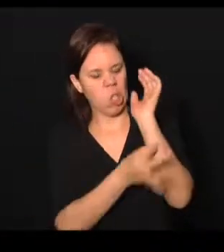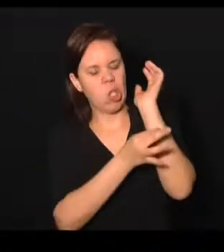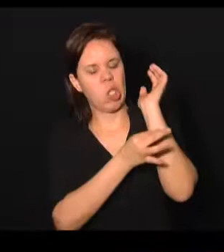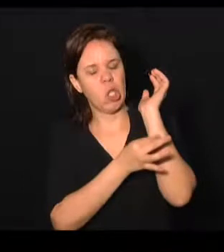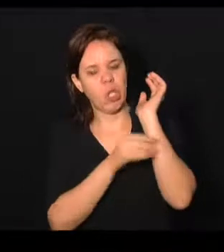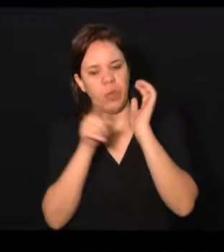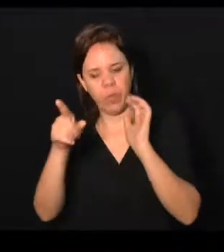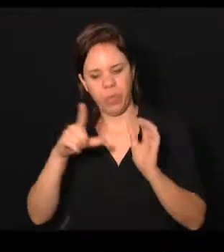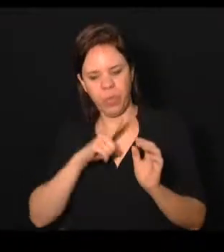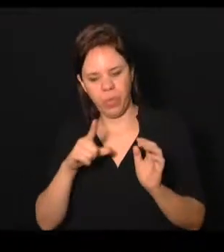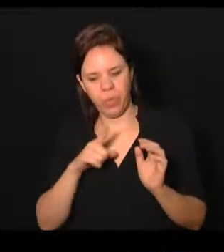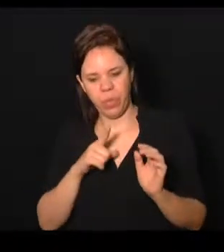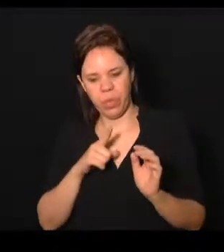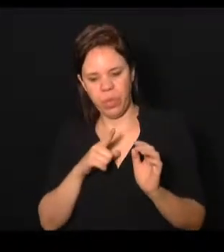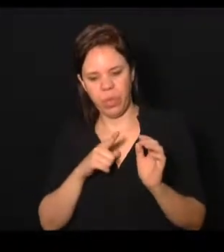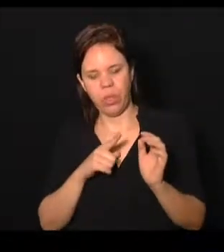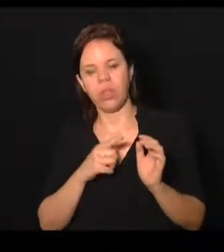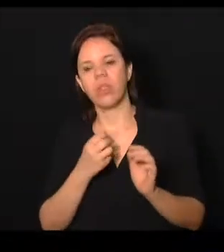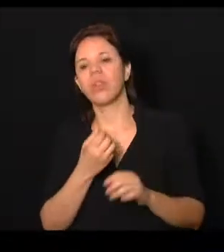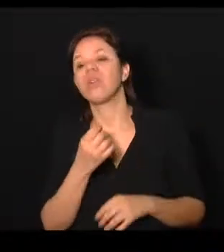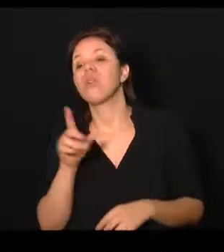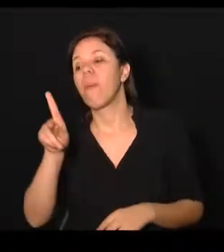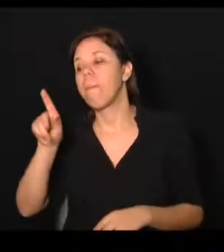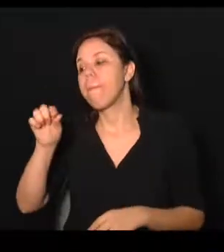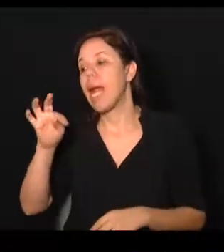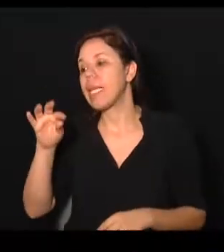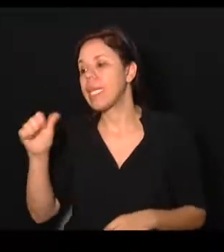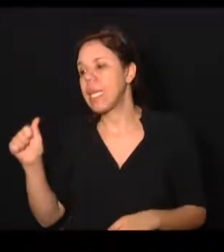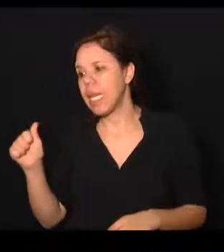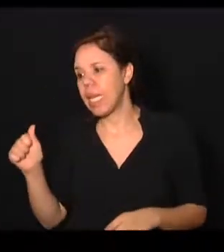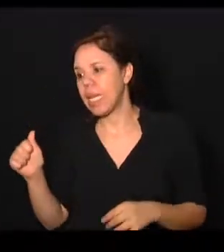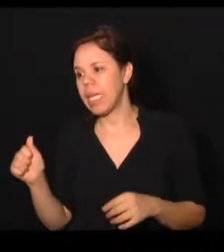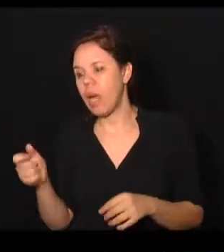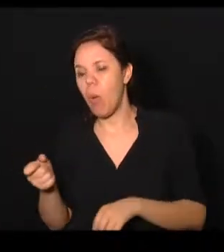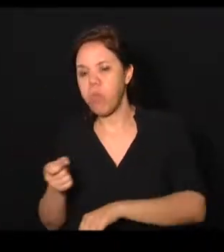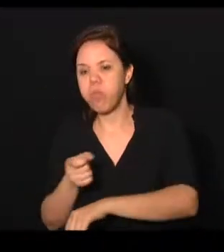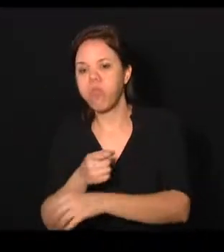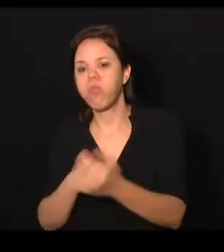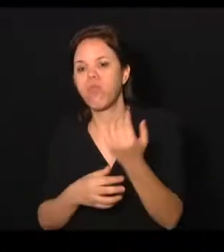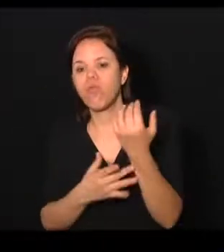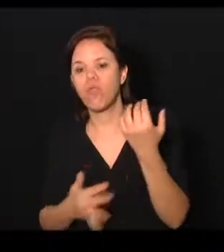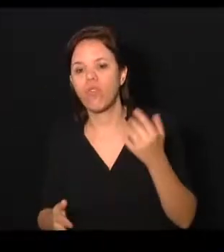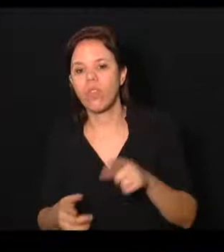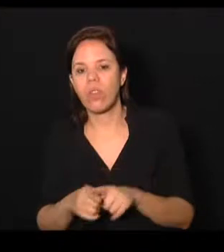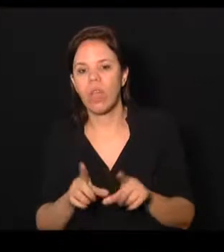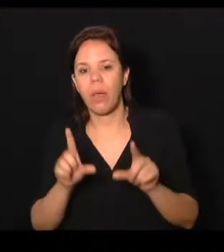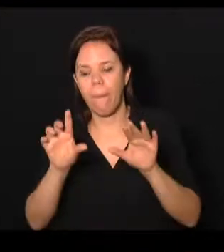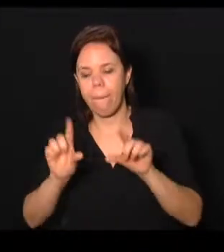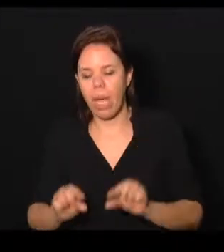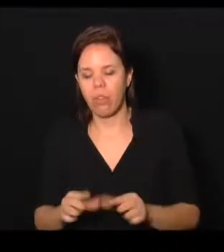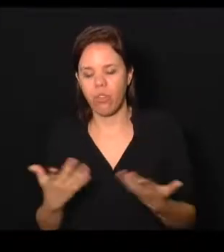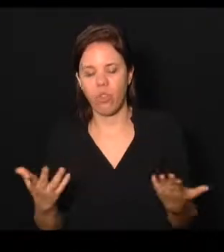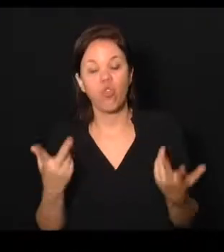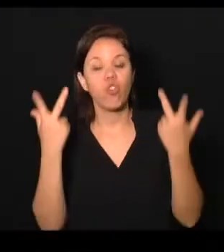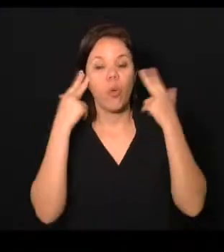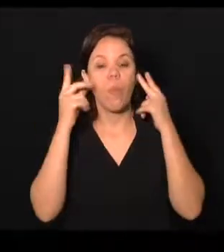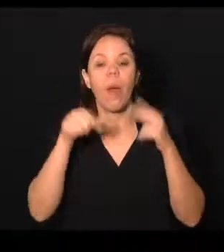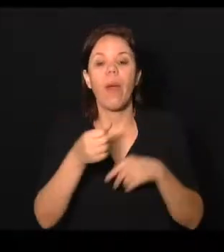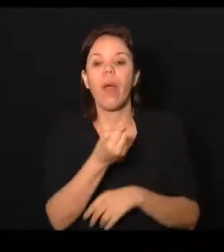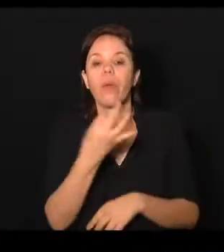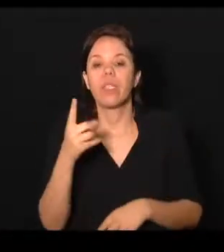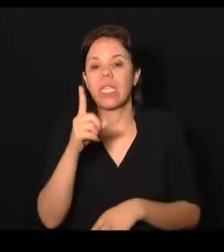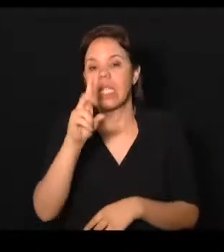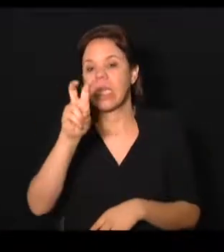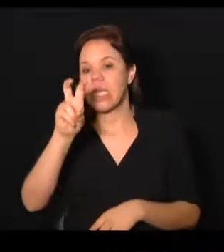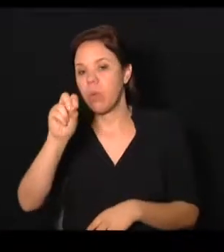você tem plaqueta baixa. Normalmente, a nossa plaqueta, o normal é uma pessoa ter entre 150 mil a